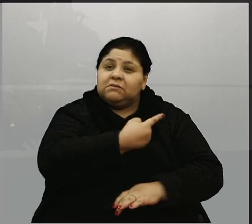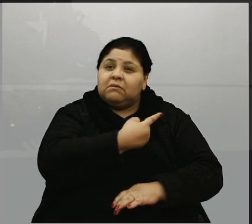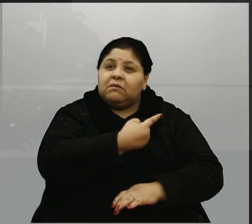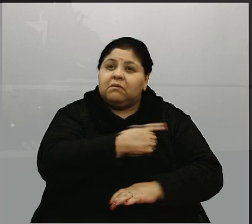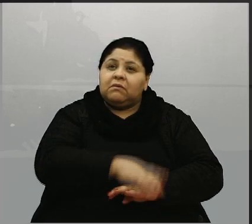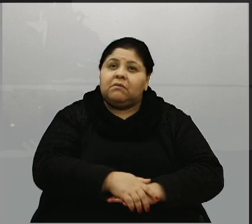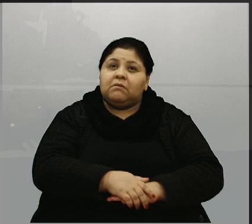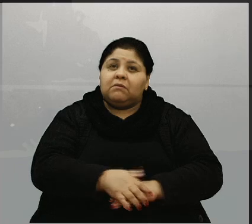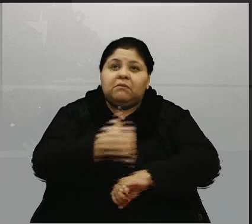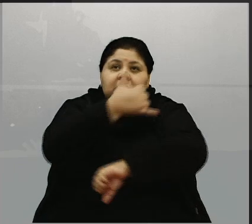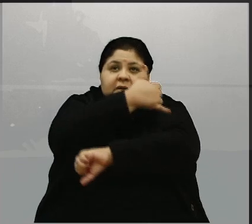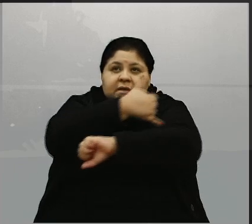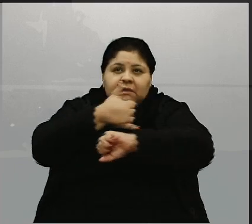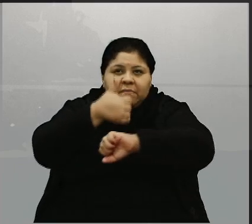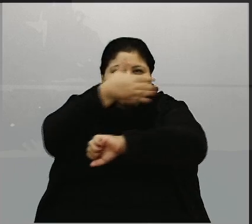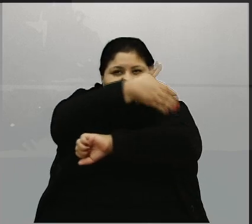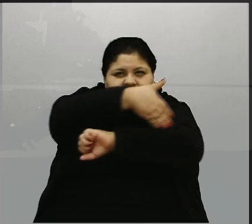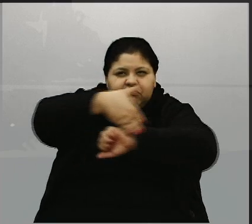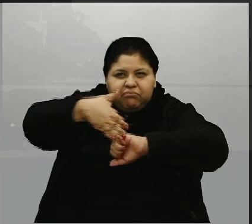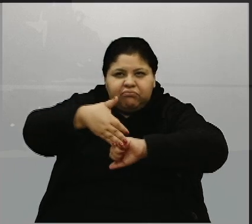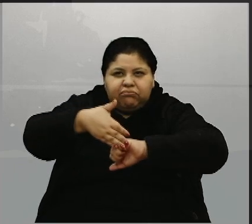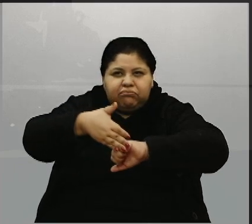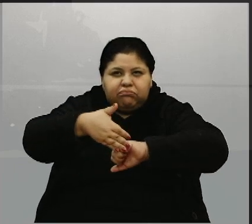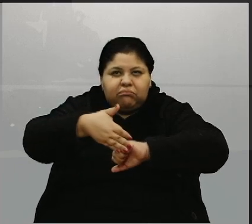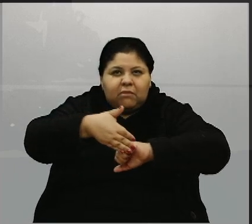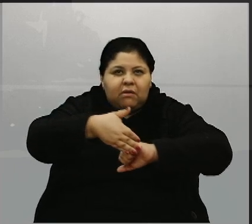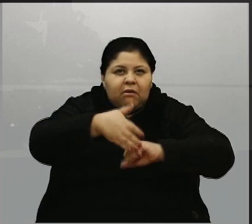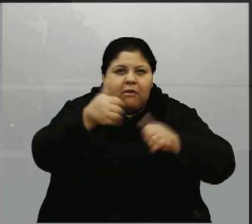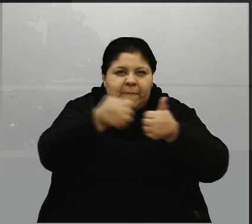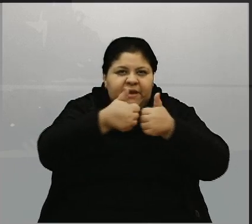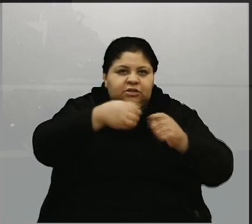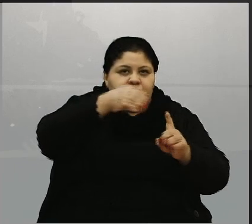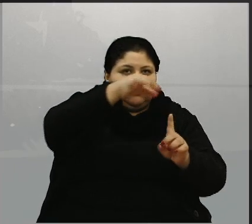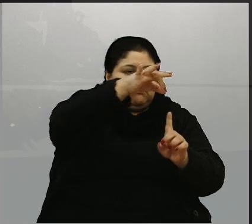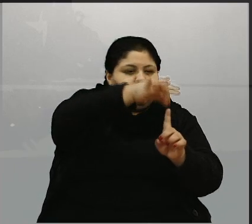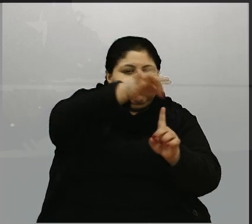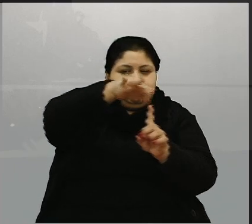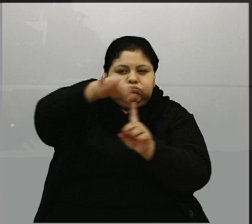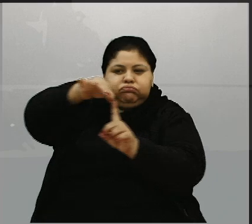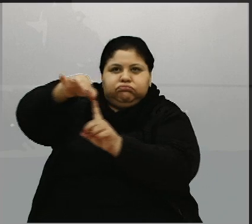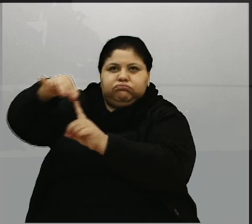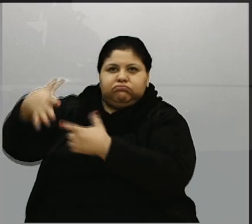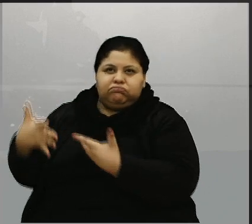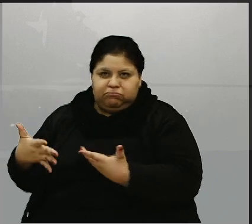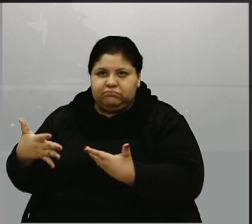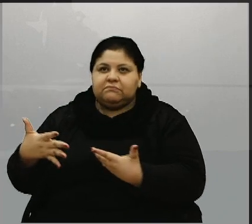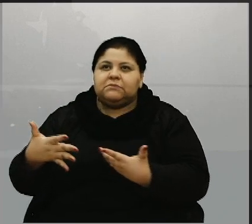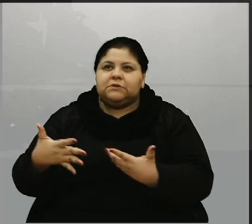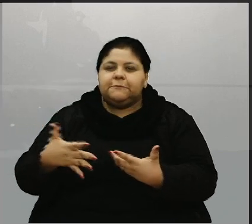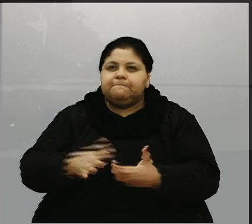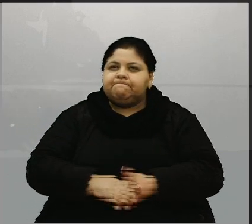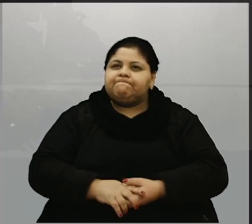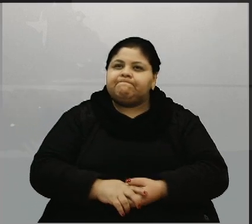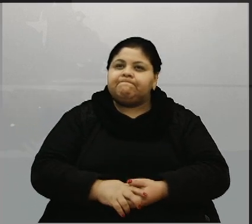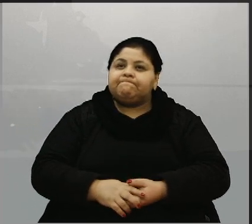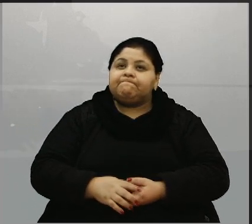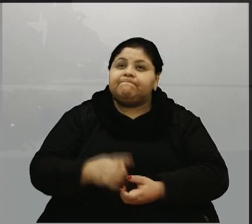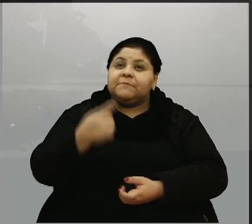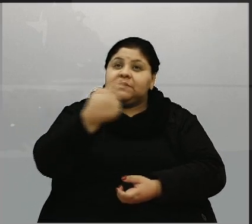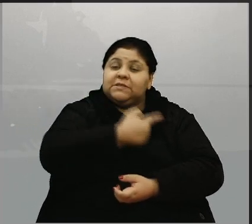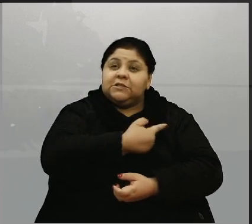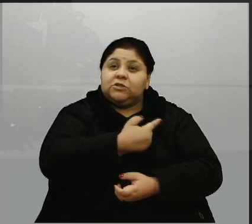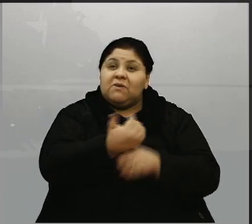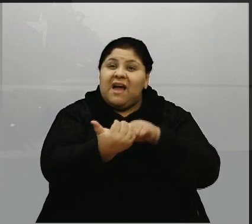Quem passar por ali vai ver, vai identificar de forma muito fácil e me chama a atenção, né, por tudo isso. E essa é a sequência da Avenida Rio